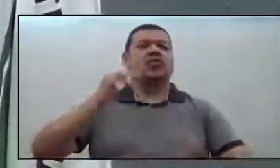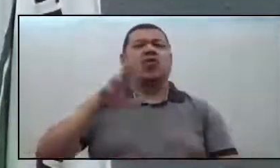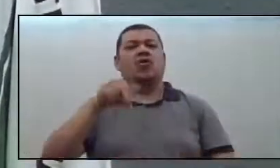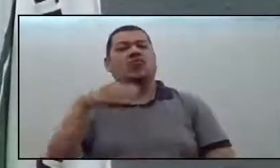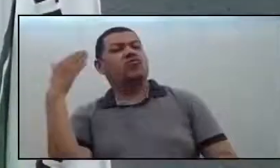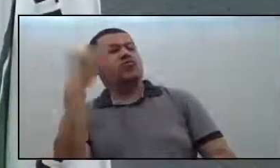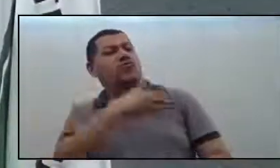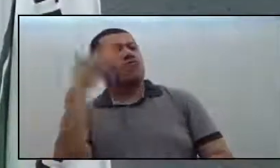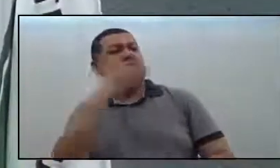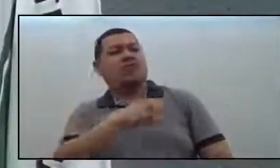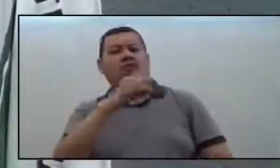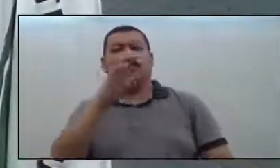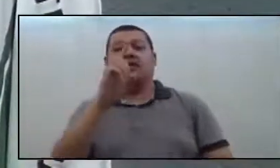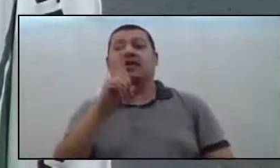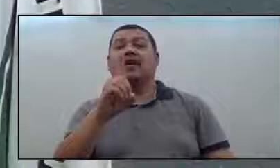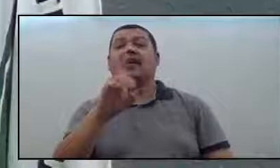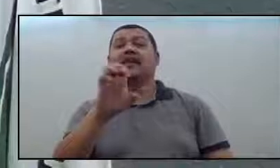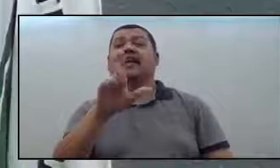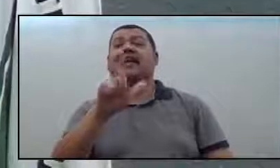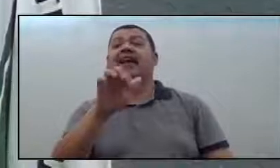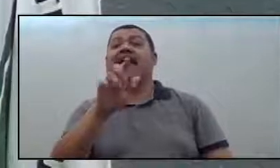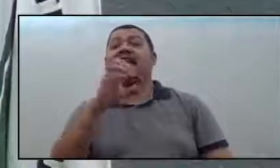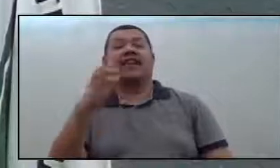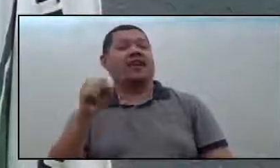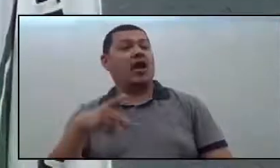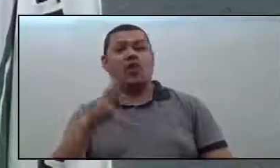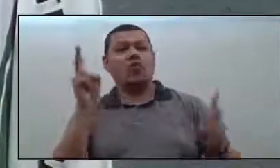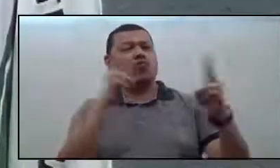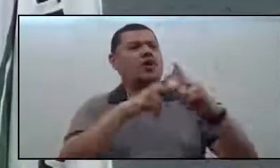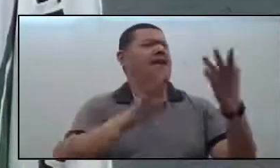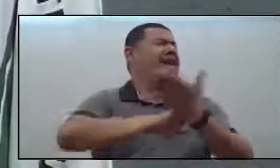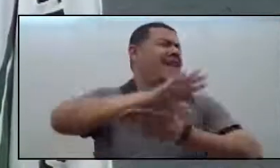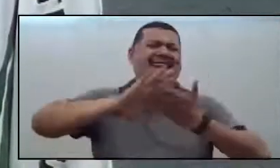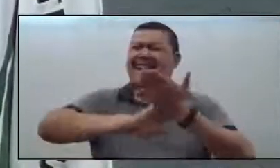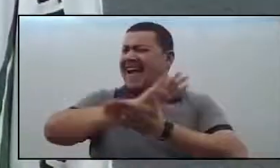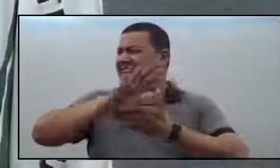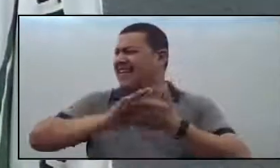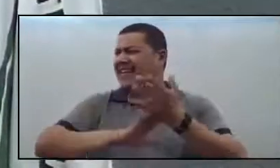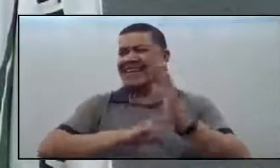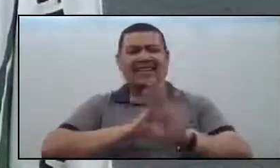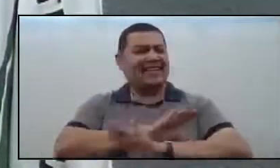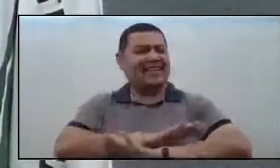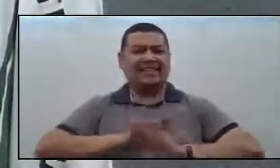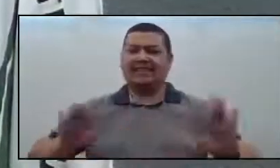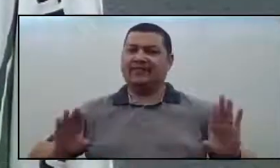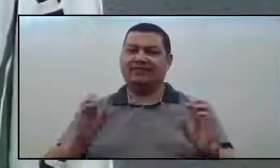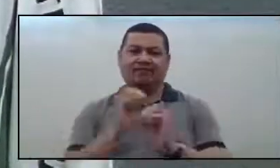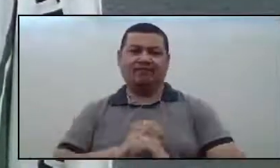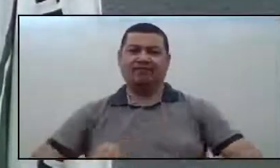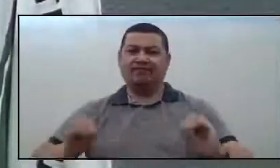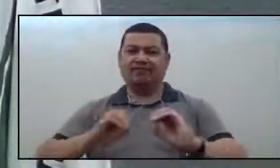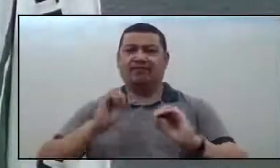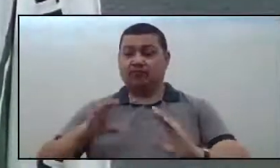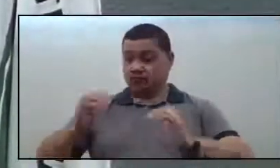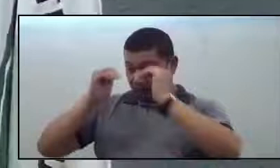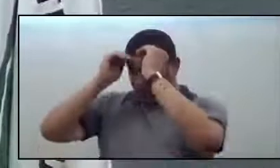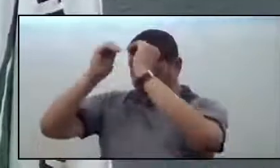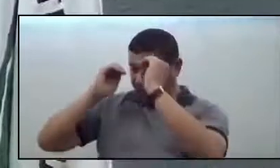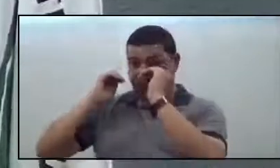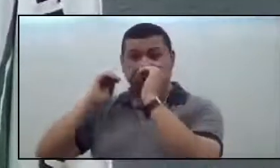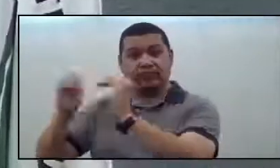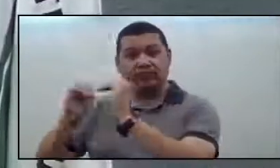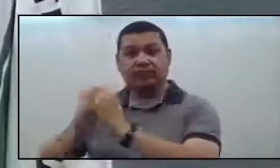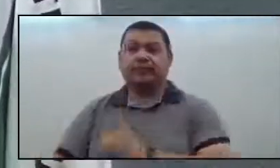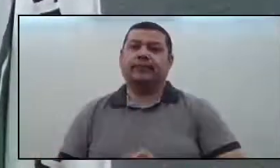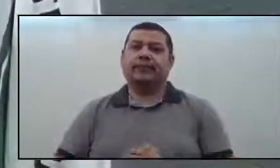delegacia, nunca teve uma briga de mão corporal com as pessoas, sempre respeitando o ir e o